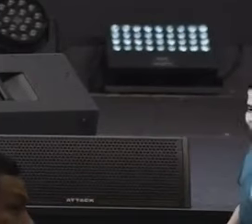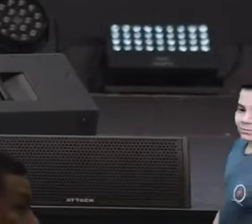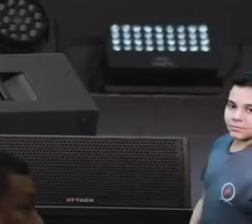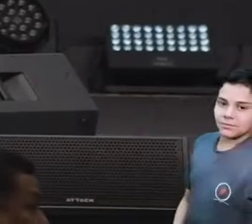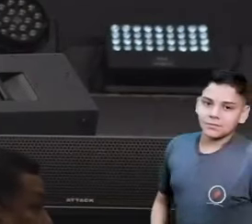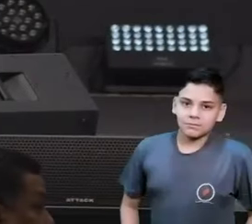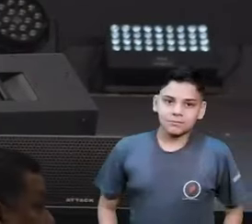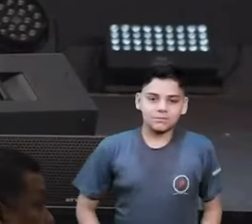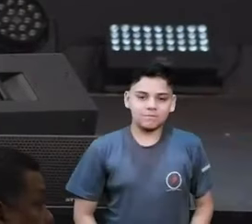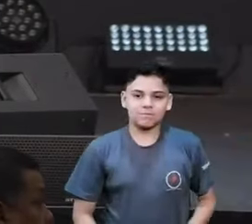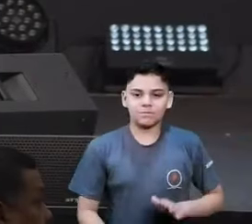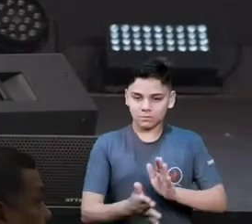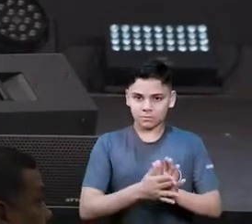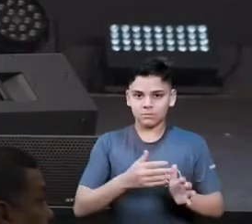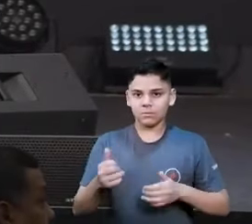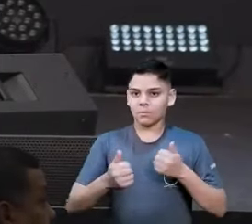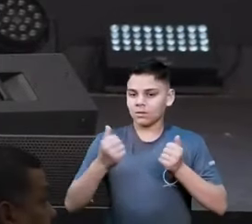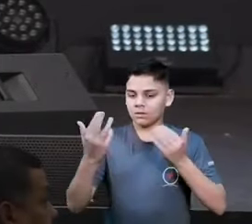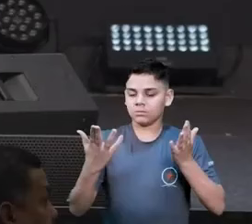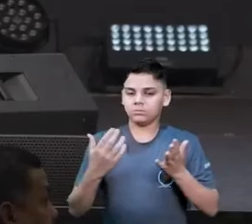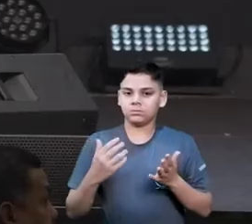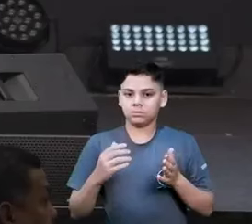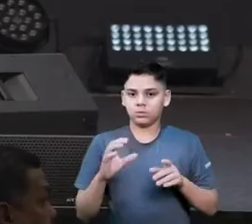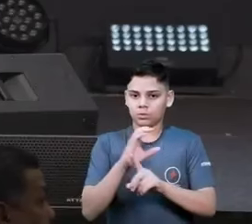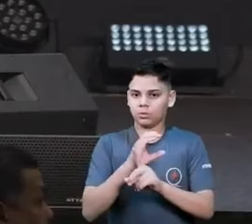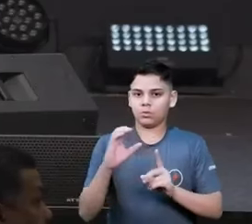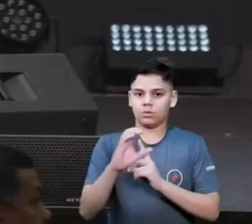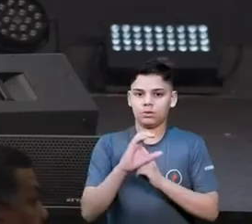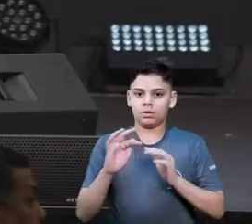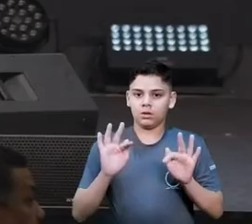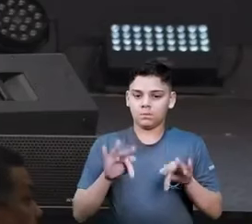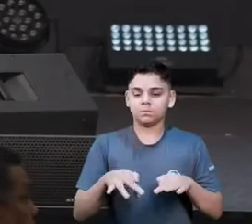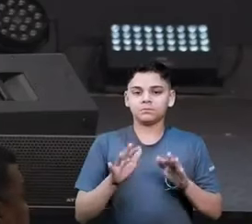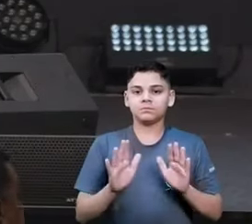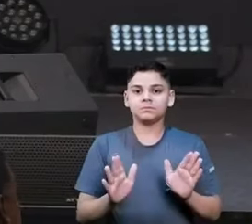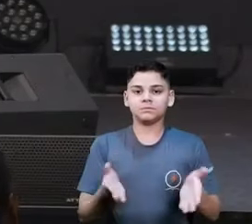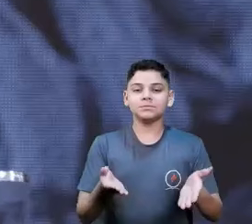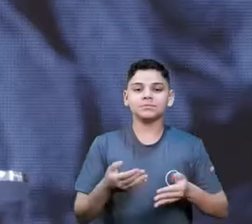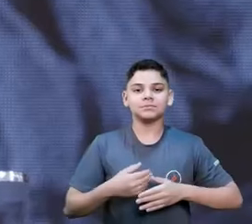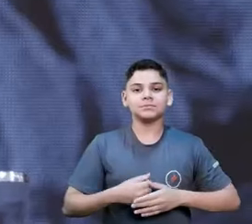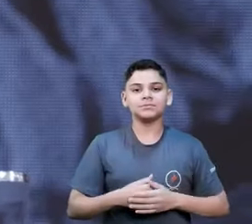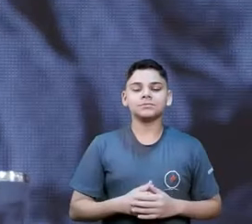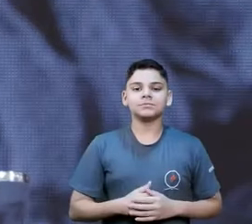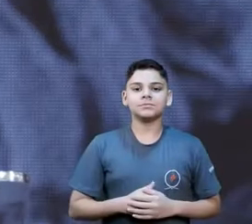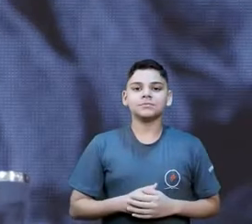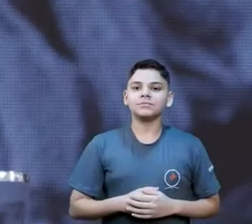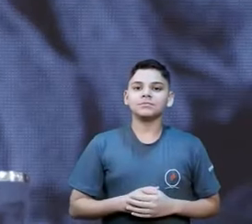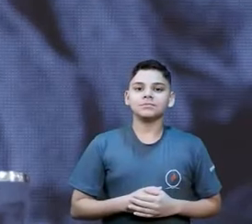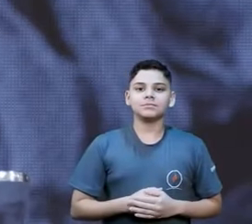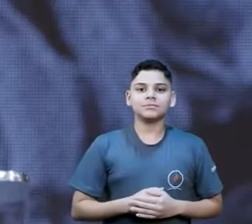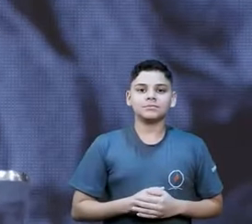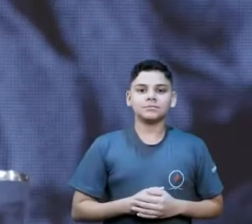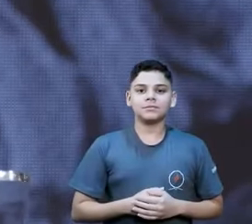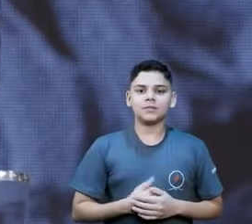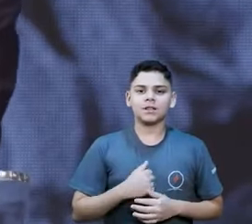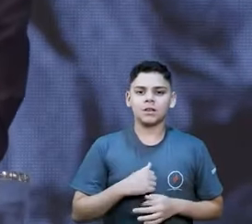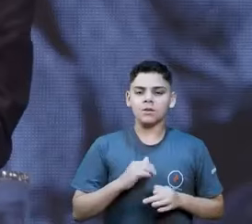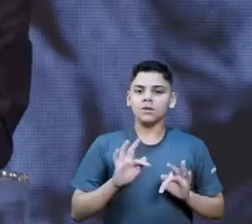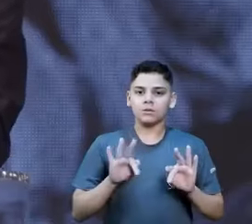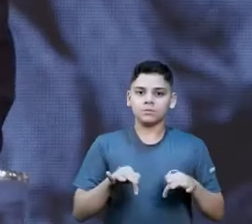aleluia eu já vou terminar esse culto fica quietinha no seu lugaru eu já vou